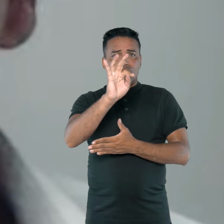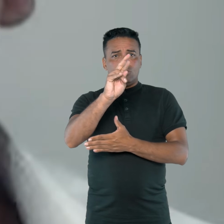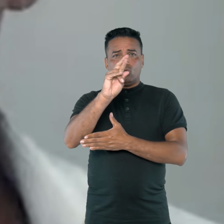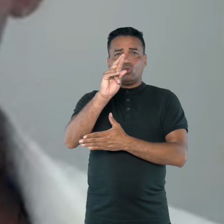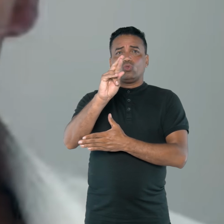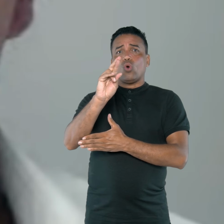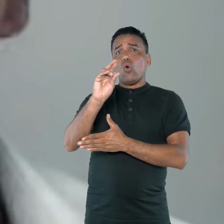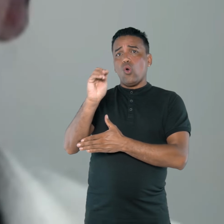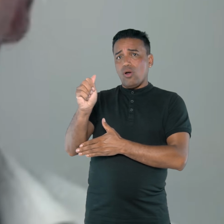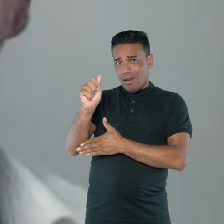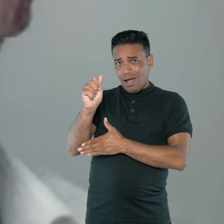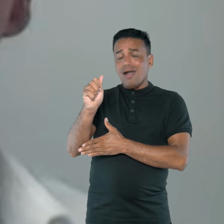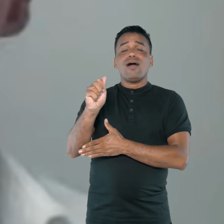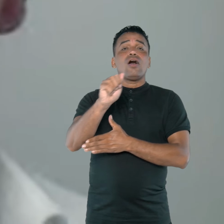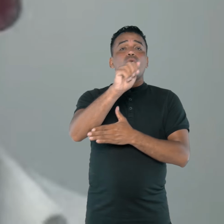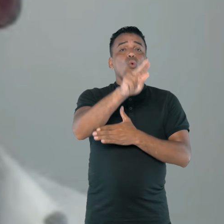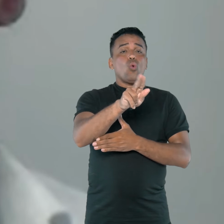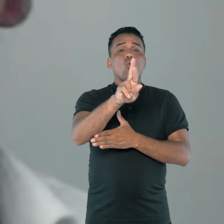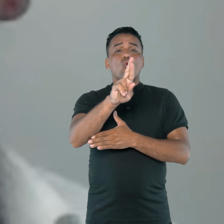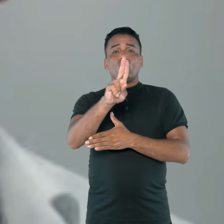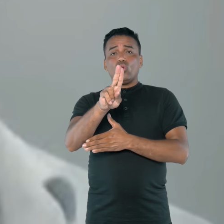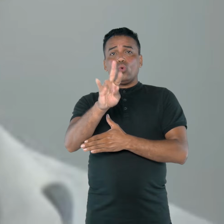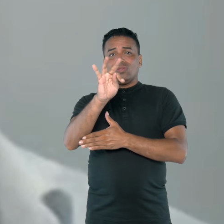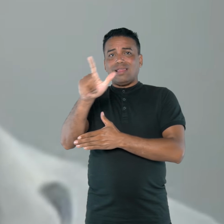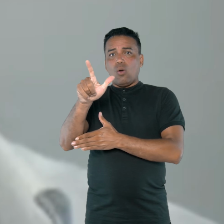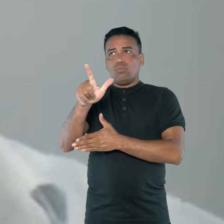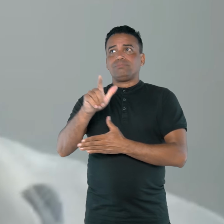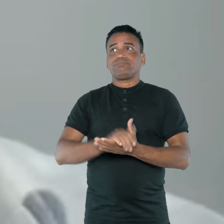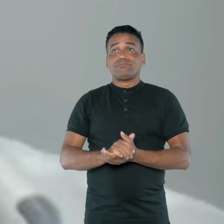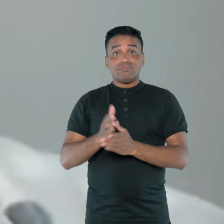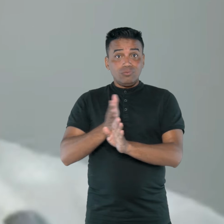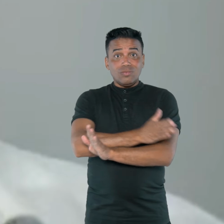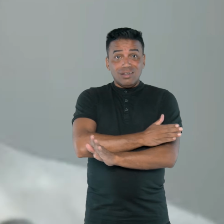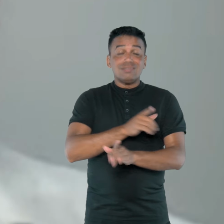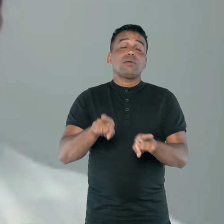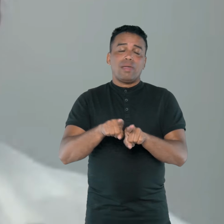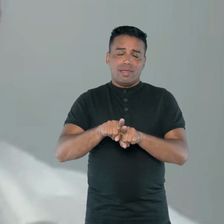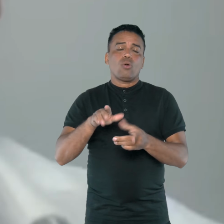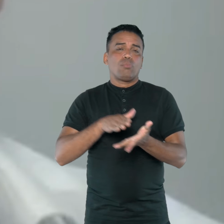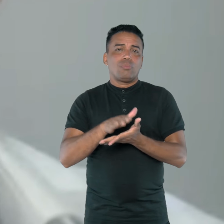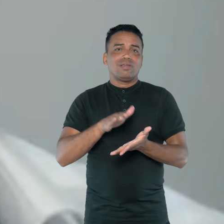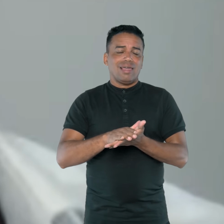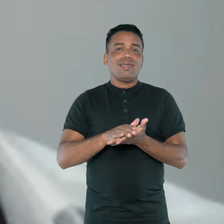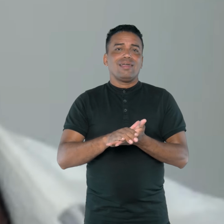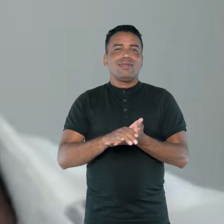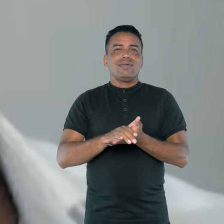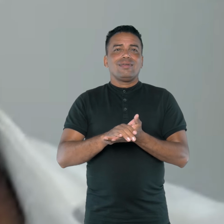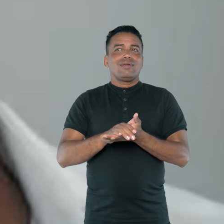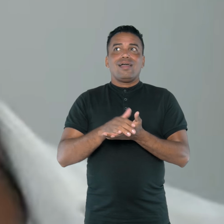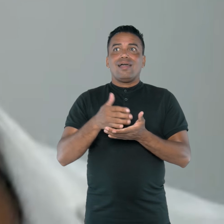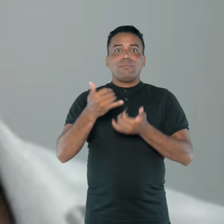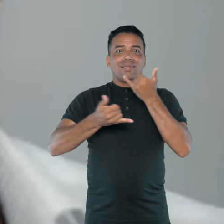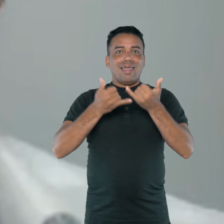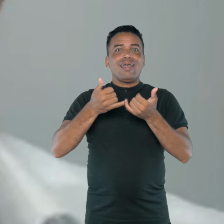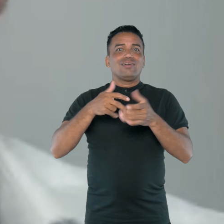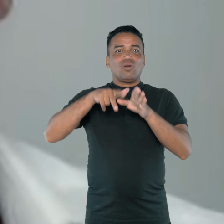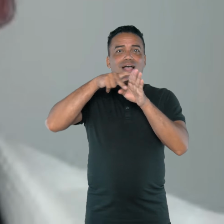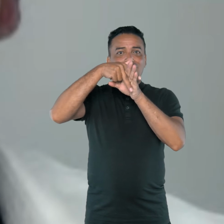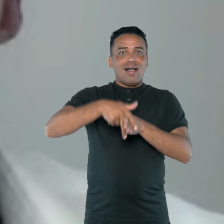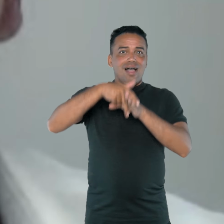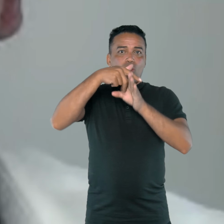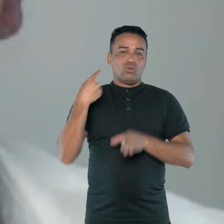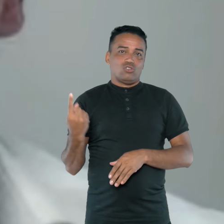Urutau, também disponível no site da Urutau. E antes da Urutau, eu também publiquei O Carrossel de um Cavalo Só, pela